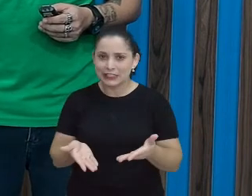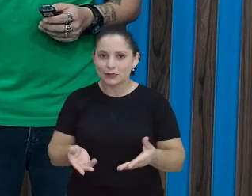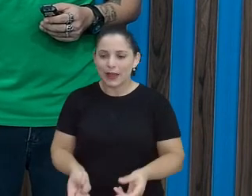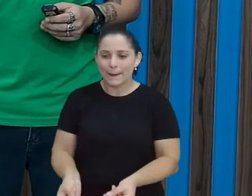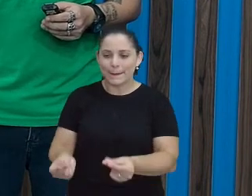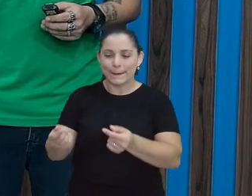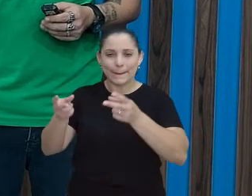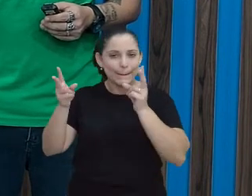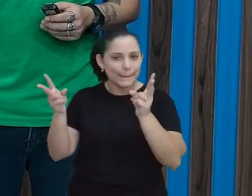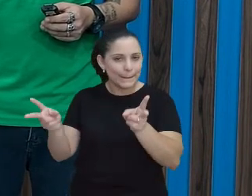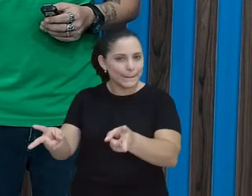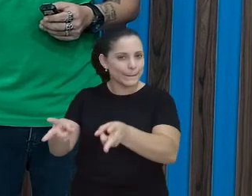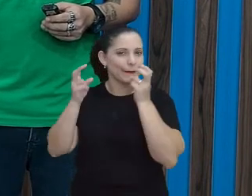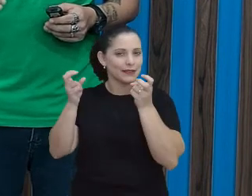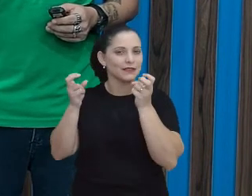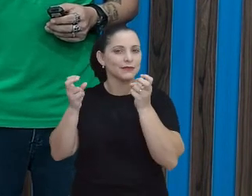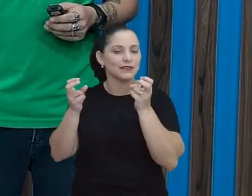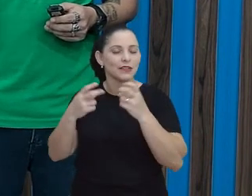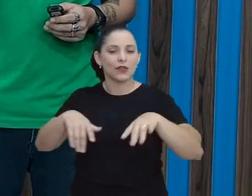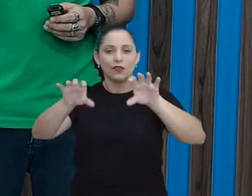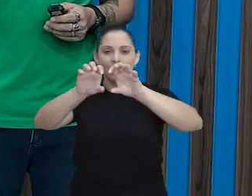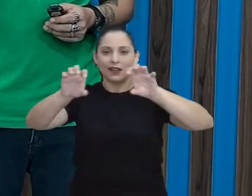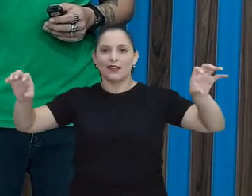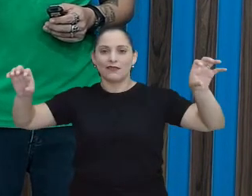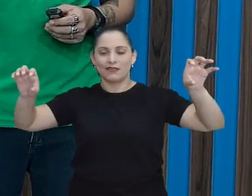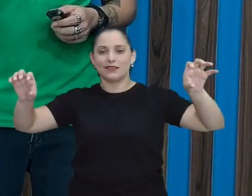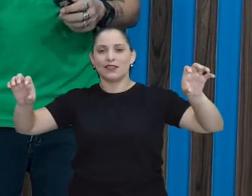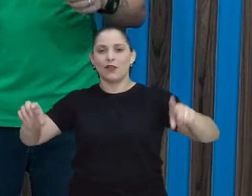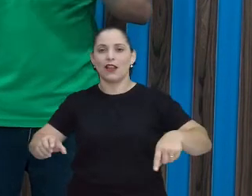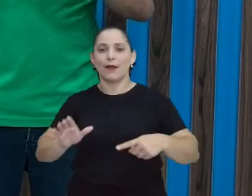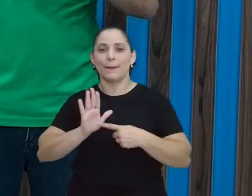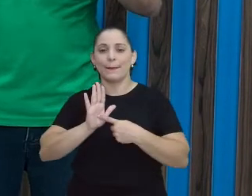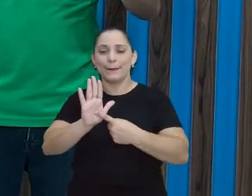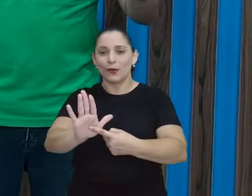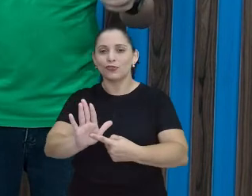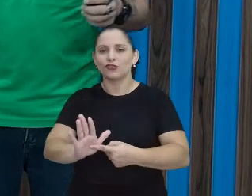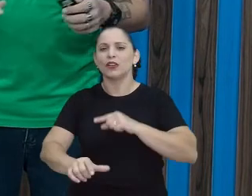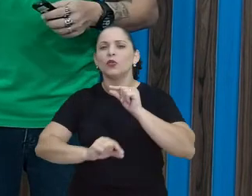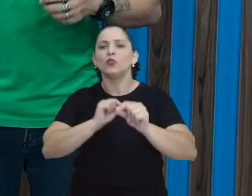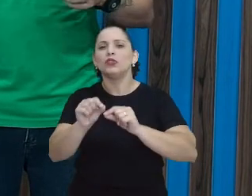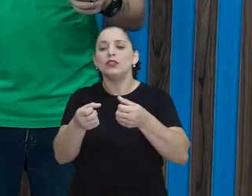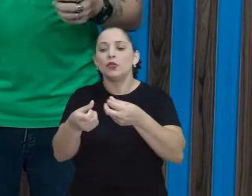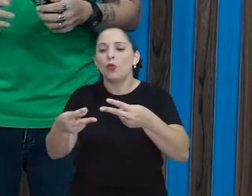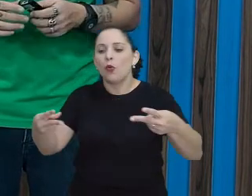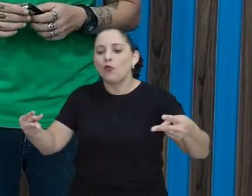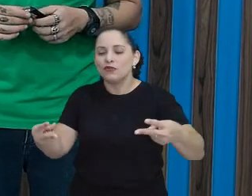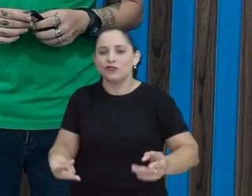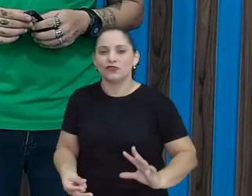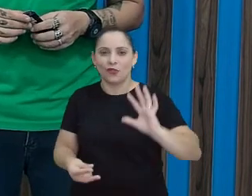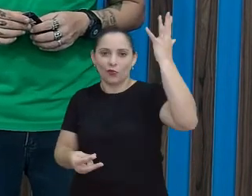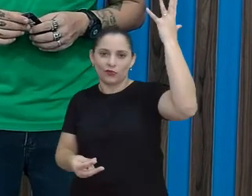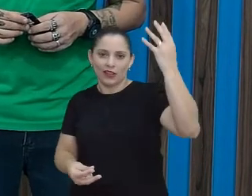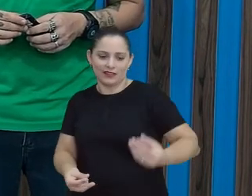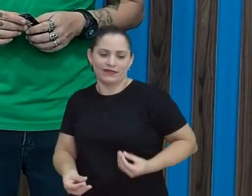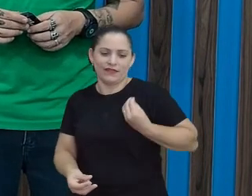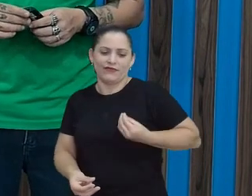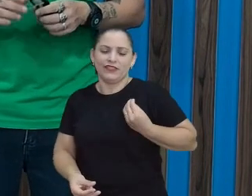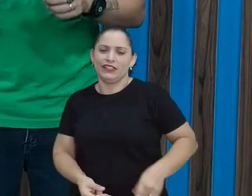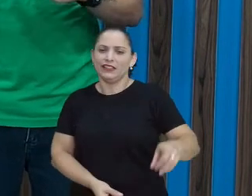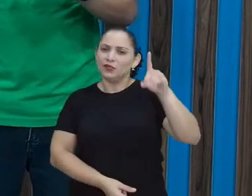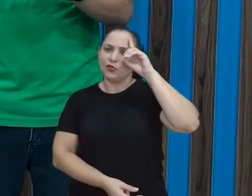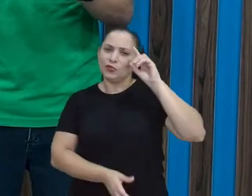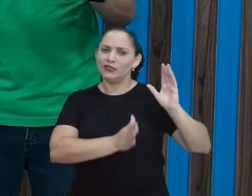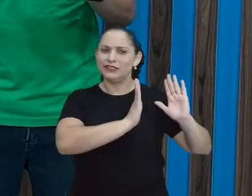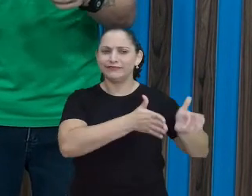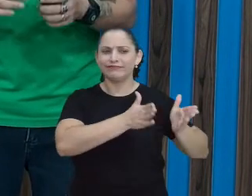né? Ou seja, a equação ela representa uma situação do dia a dia, uma situação do cotidiano, né? Ou uma